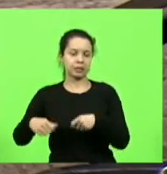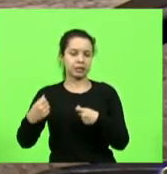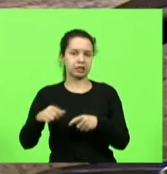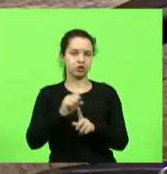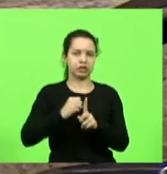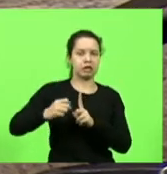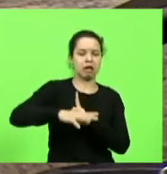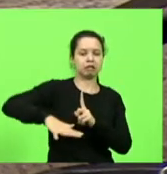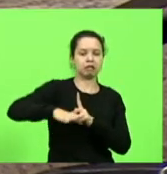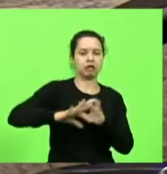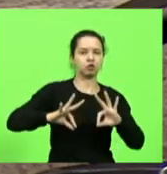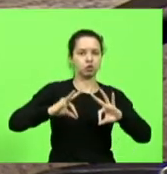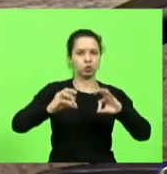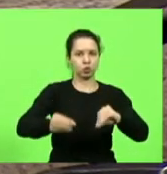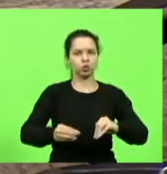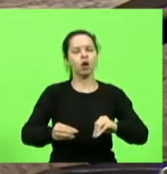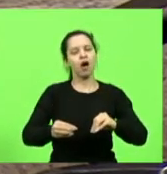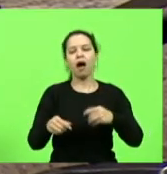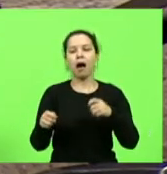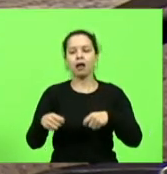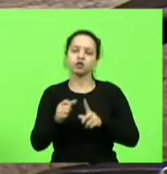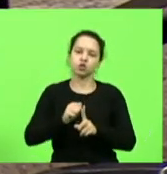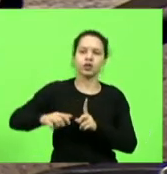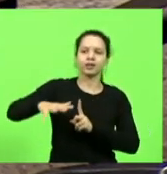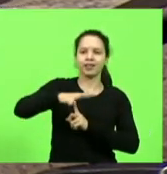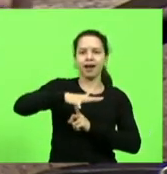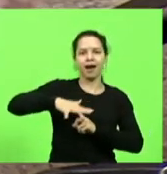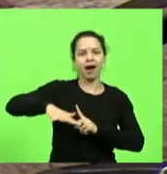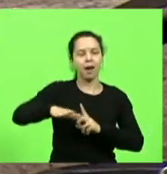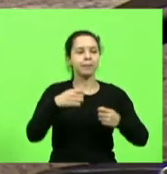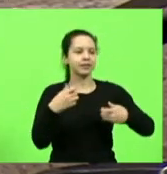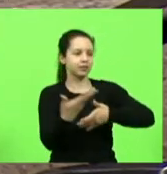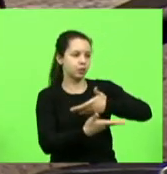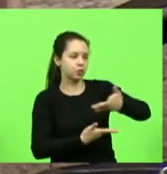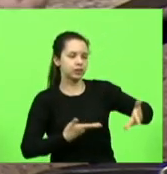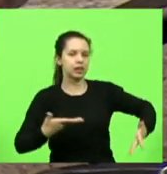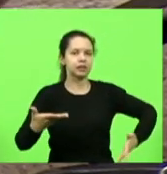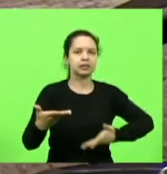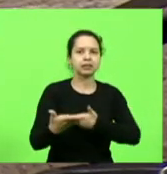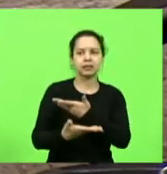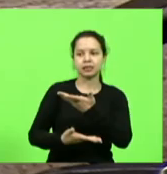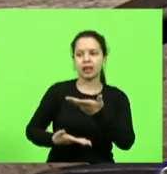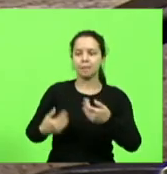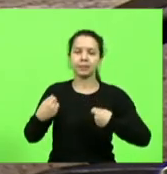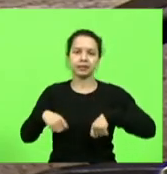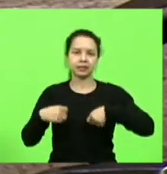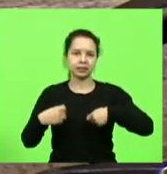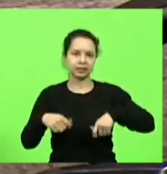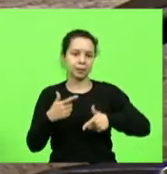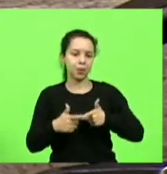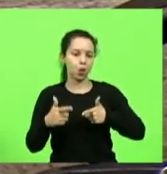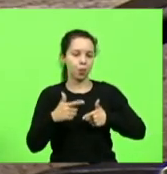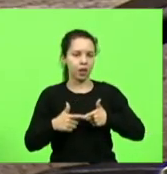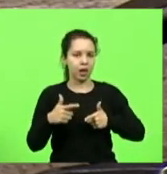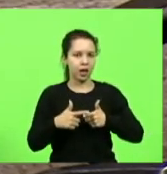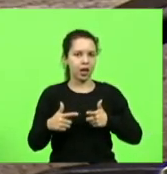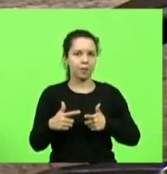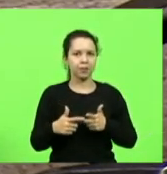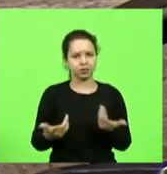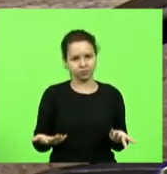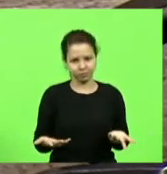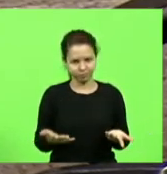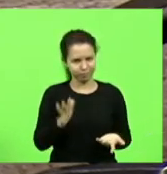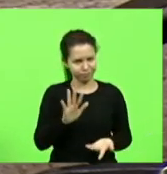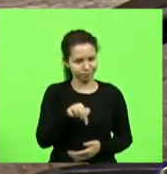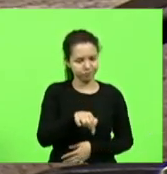socializa. Os pensamentos, eu preciso socializar, nós temos que socializar os problemas. Opa, mas aqui Santa Catarina